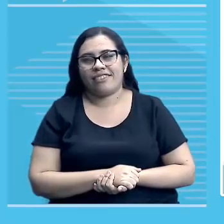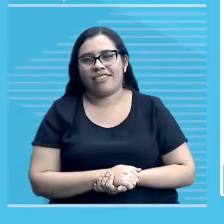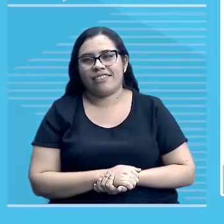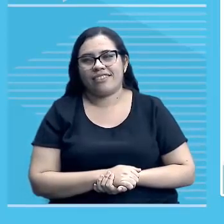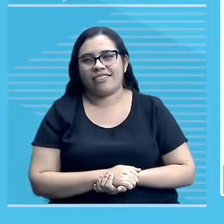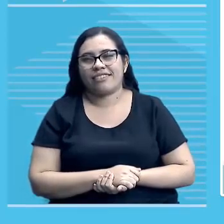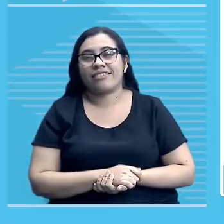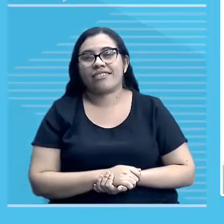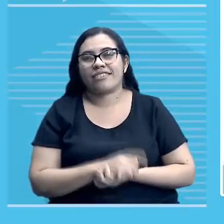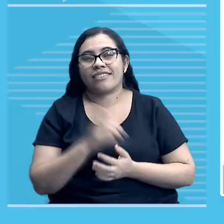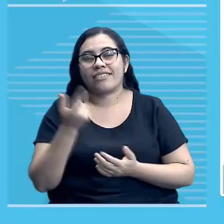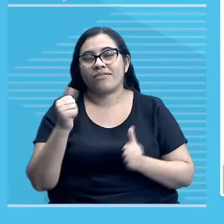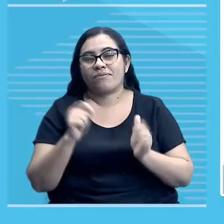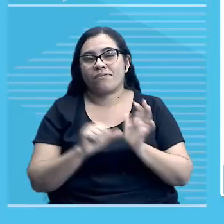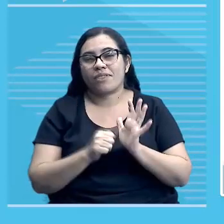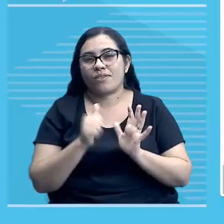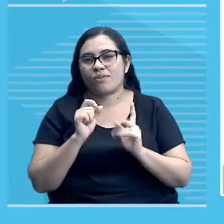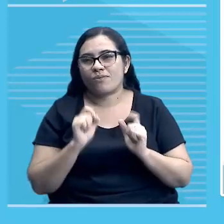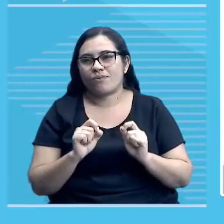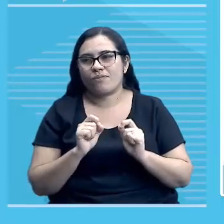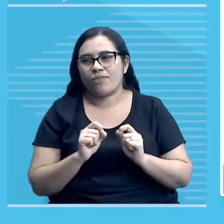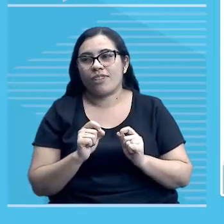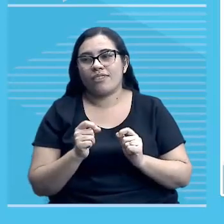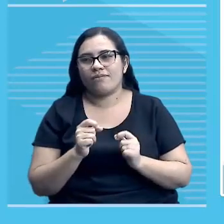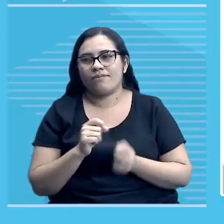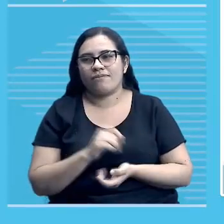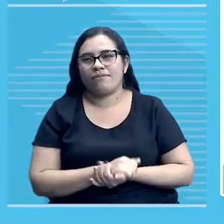Primeiro passo qual é?